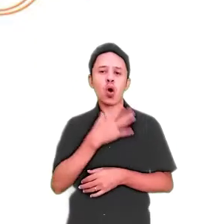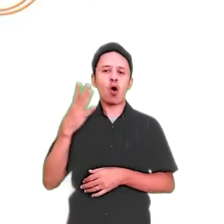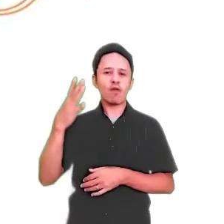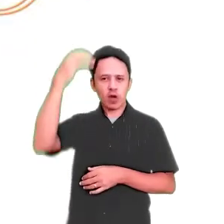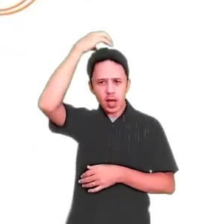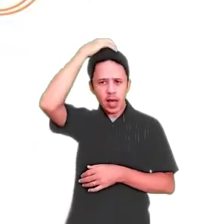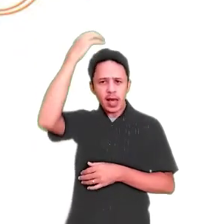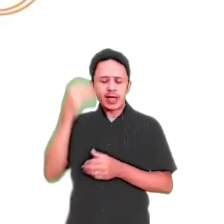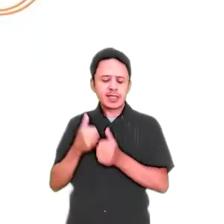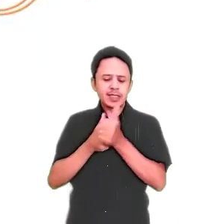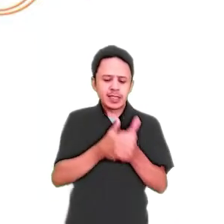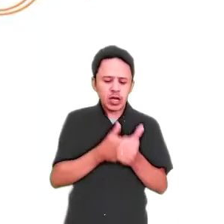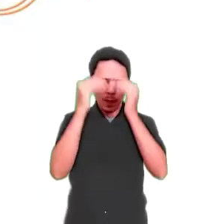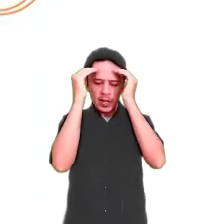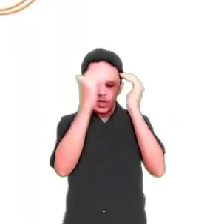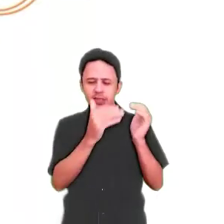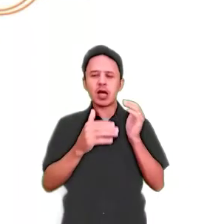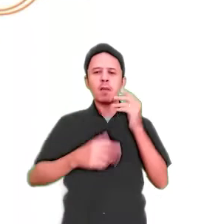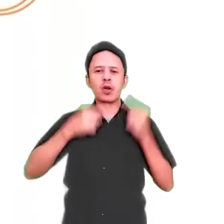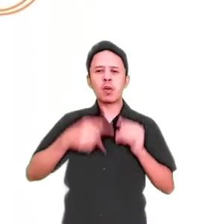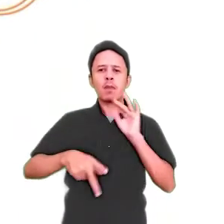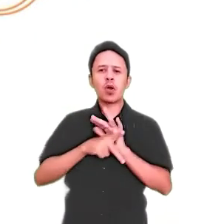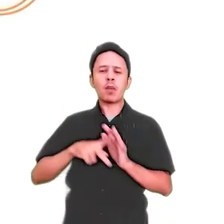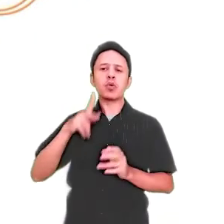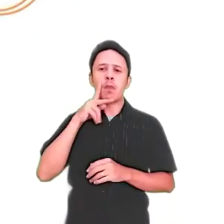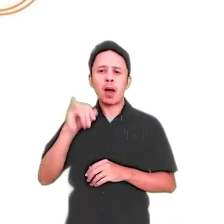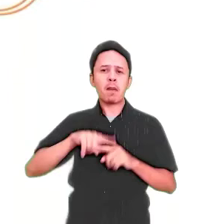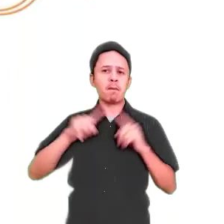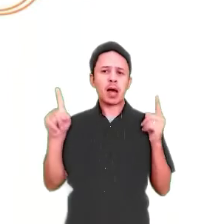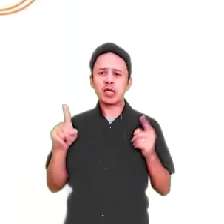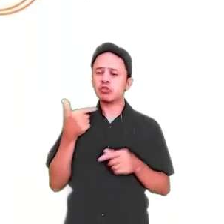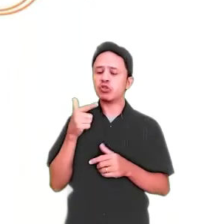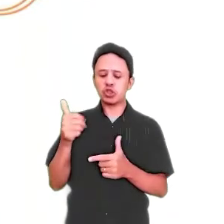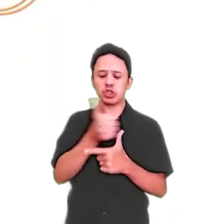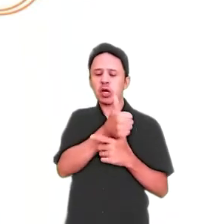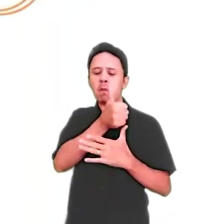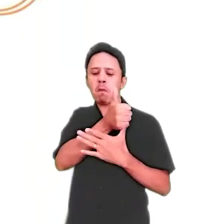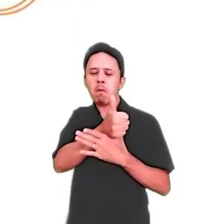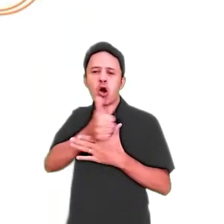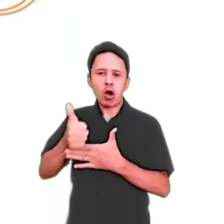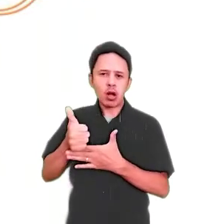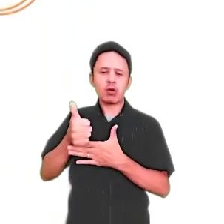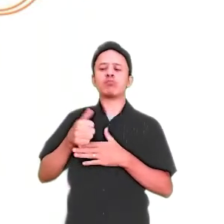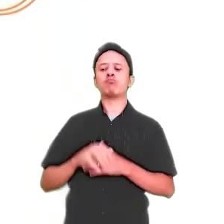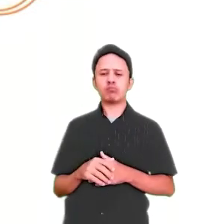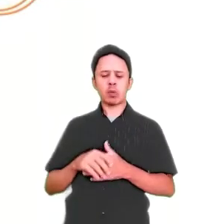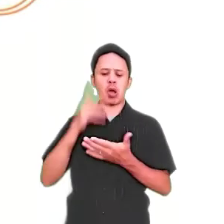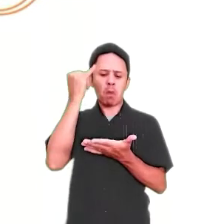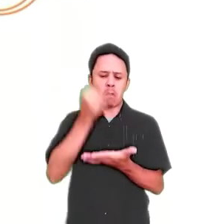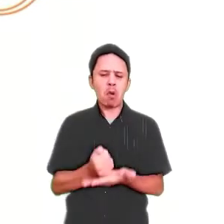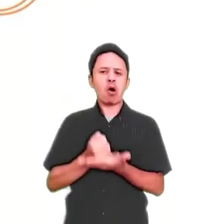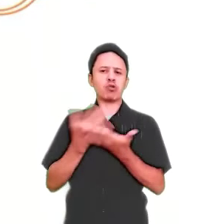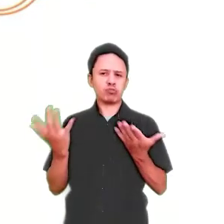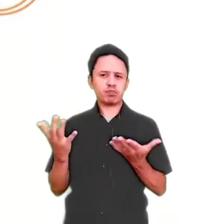seguir exatamente a mesma política do pai, de perseguição dos burgueses, mas ele não tinha a mesma moral. Ele tentou aumentar novamente os impostos para arcar com os custos de uma guerra